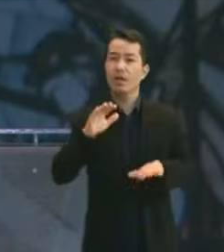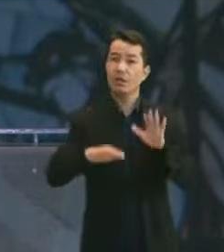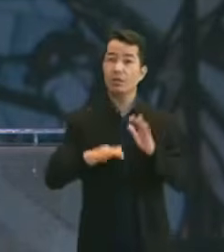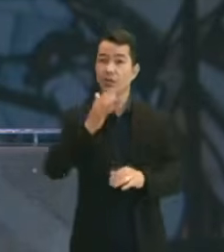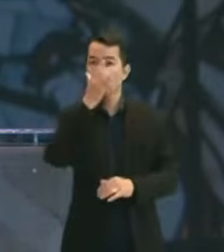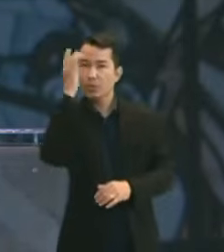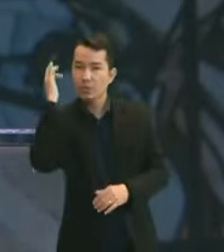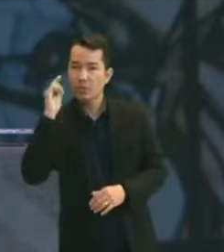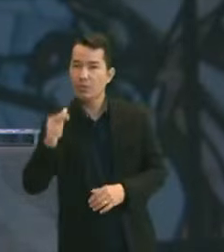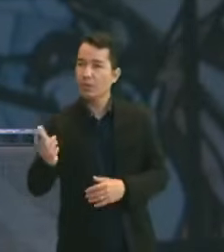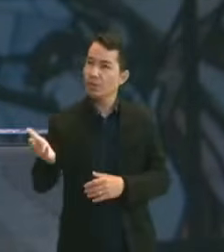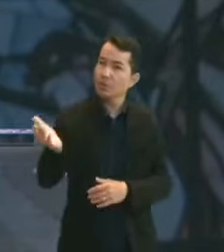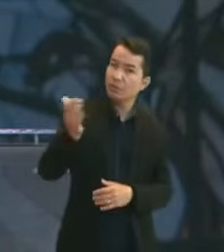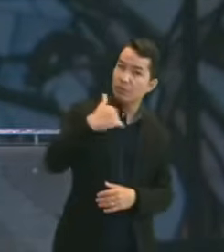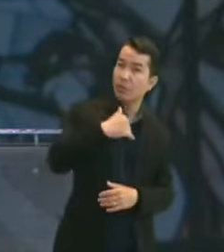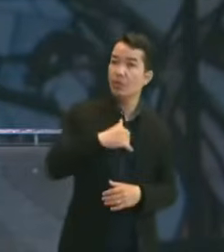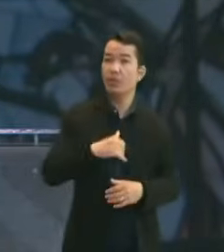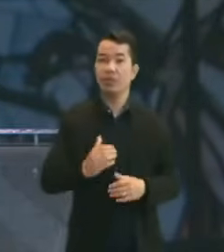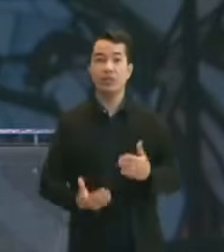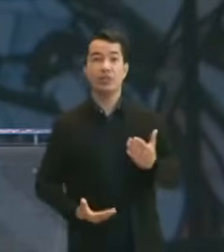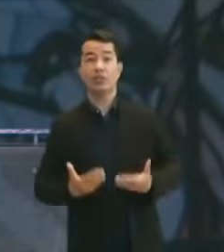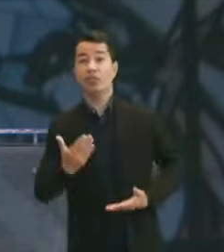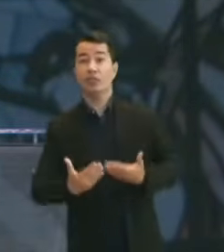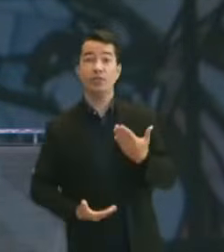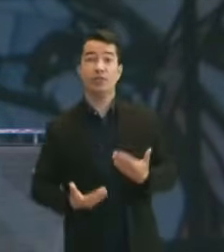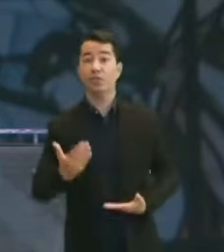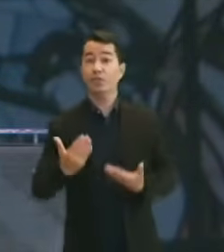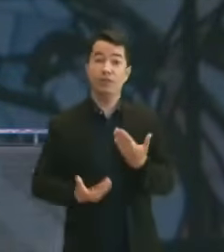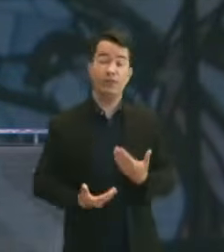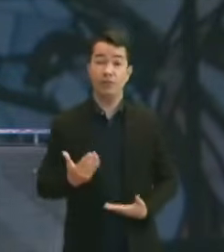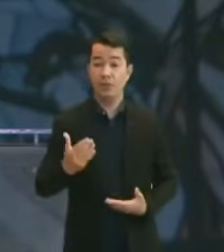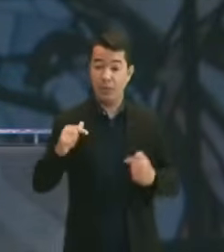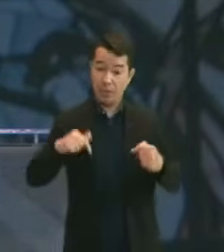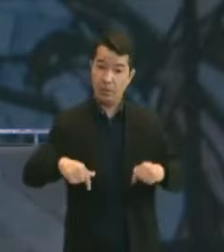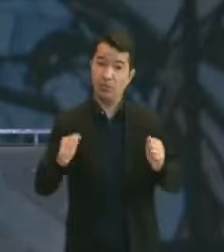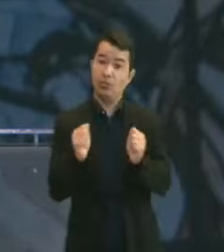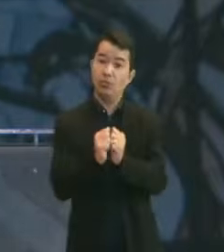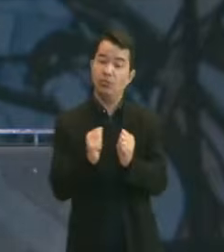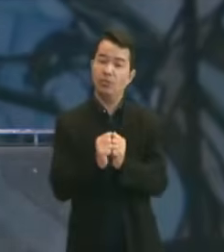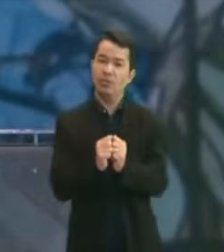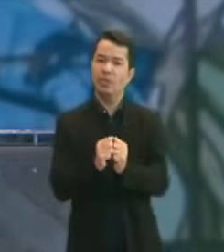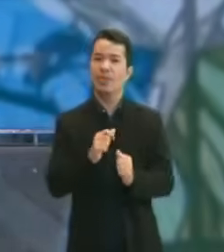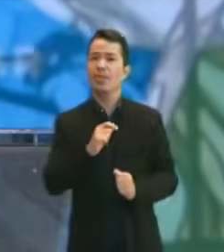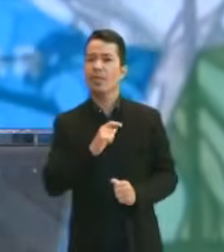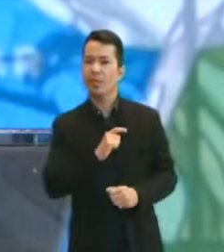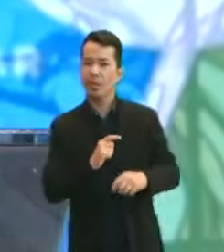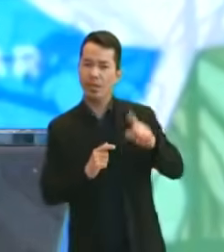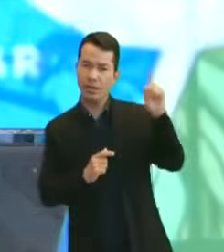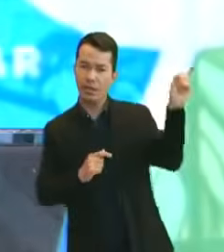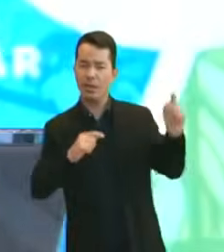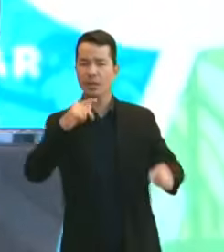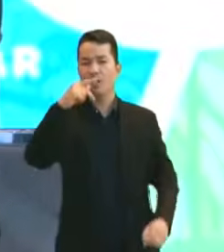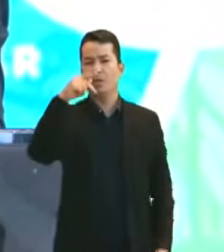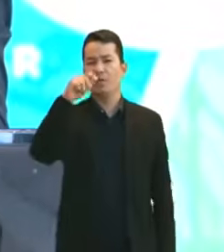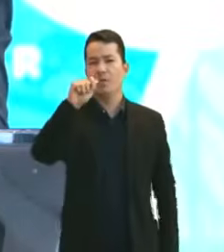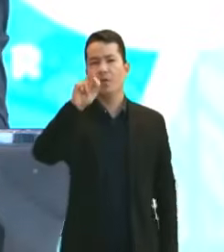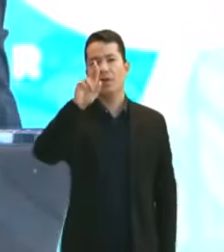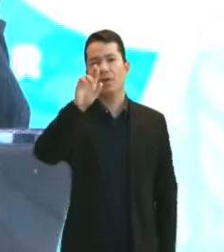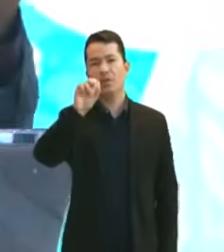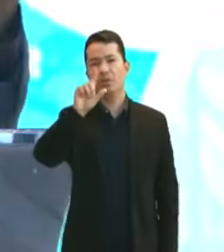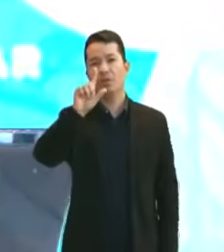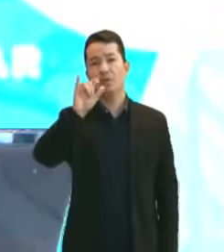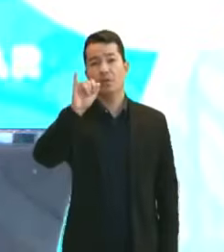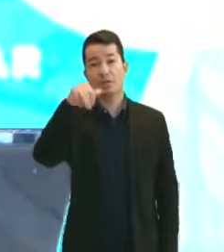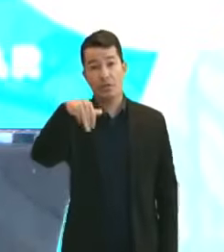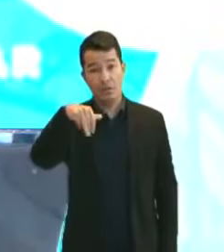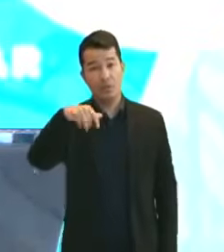Normalmente eu estou envolvido em alguma coisa na igreja. Hoje em dia eu estou envolvido tanto no campus Parolim, ali tem tanta coisa a fazer no Parolim, na nossa igreja no Parolim.